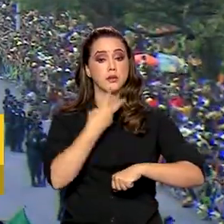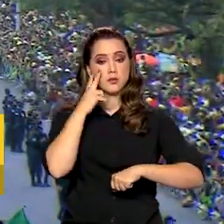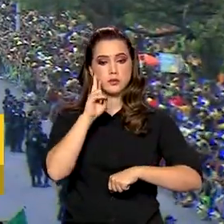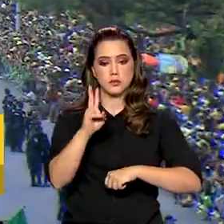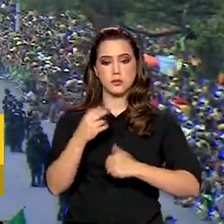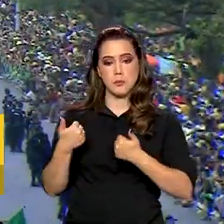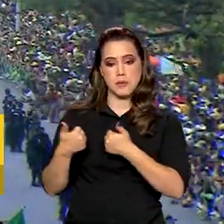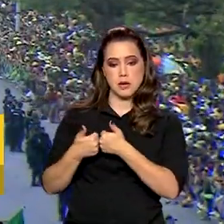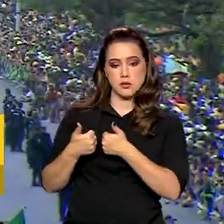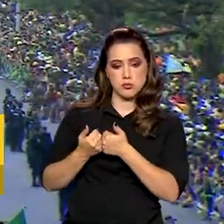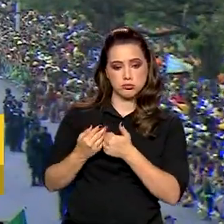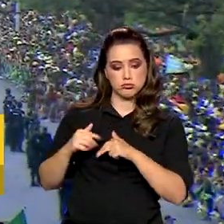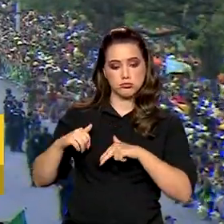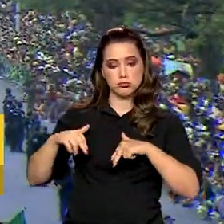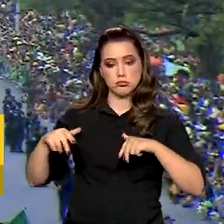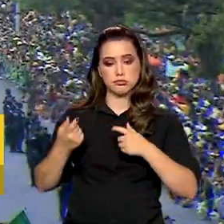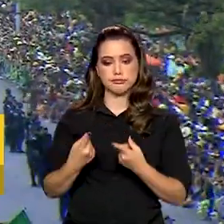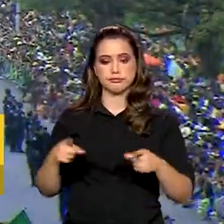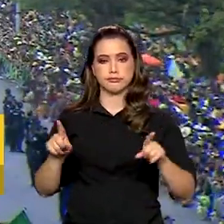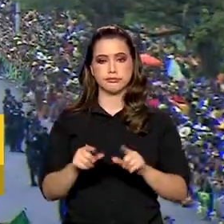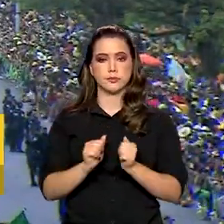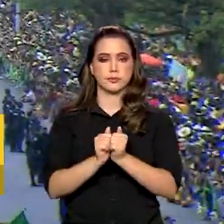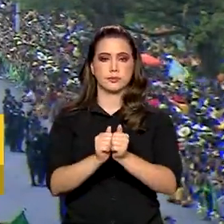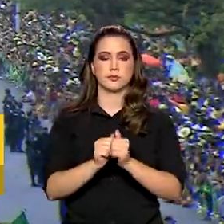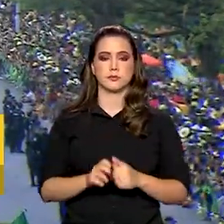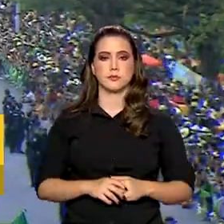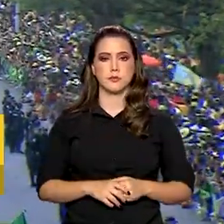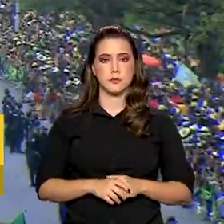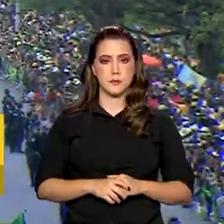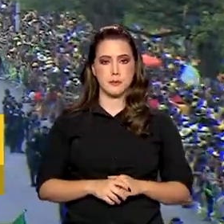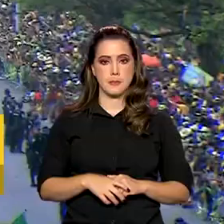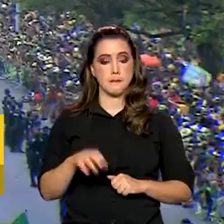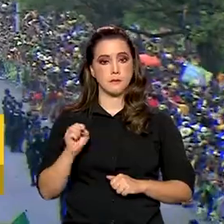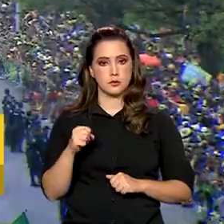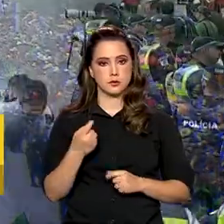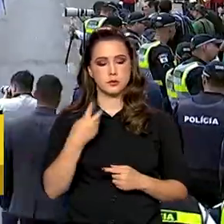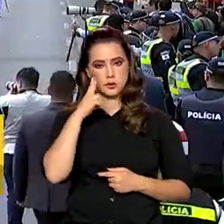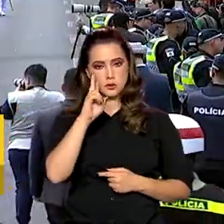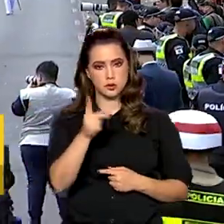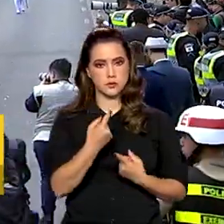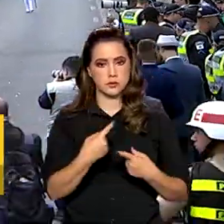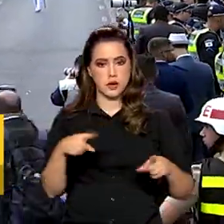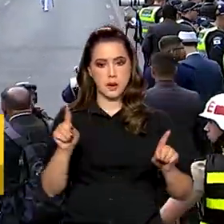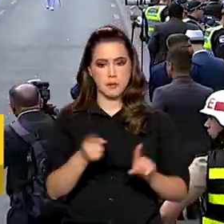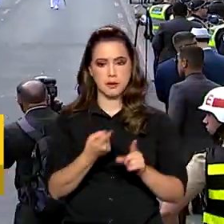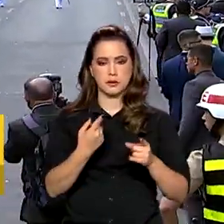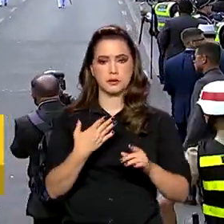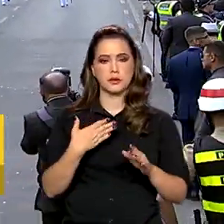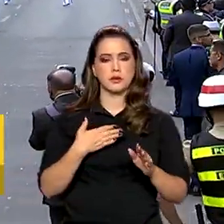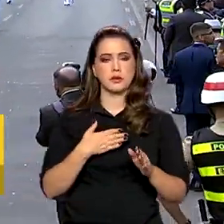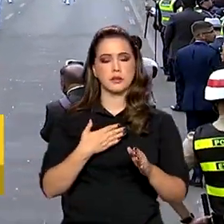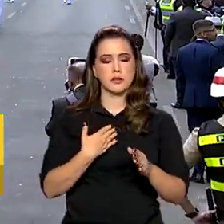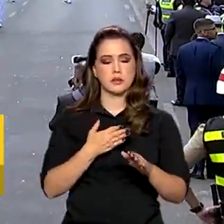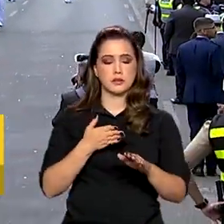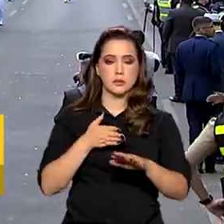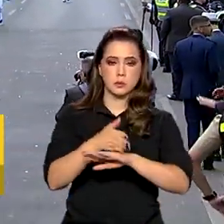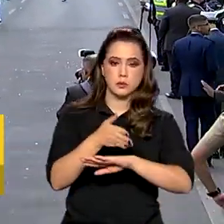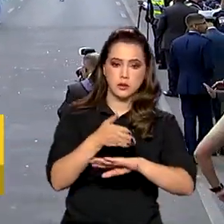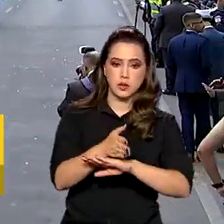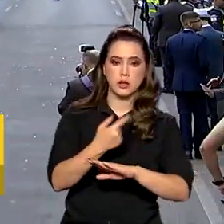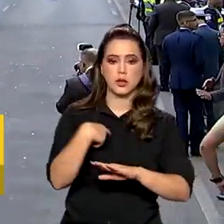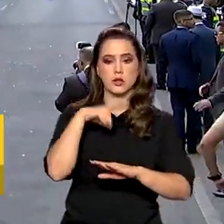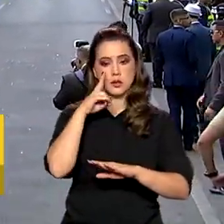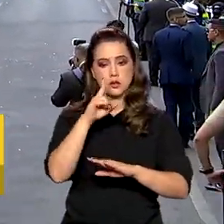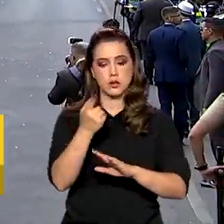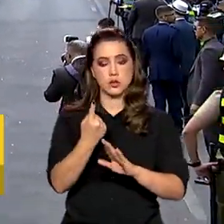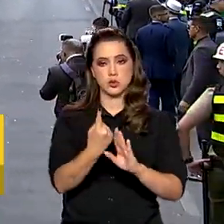também tocando. Isso, a banda ela entra no recuo, vai passar o